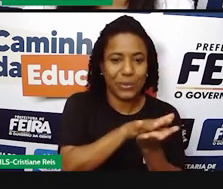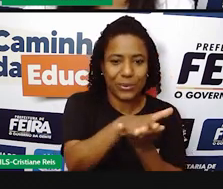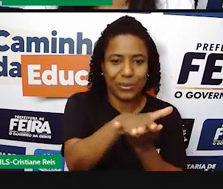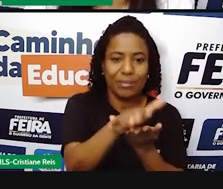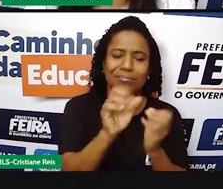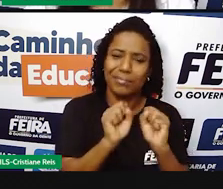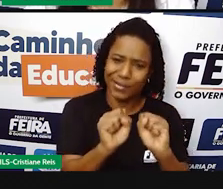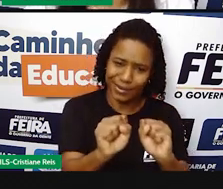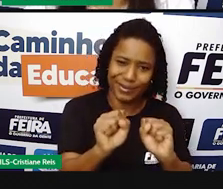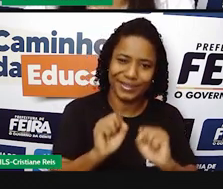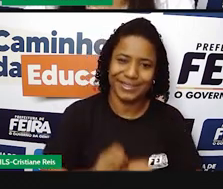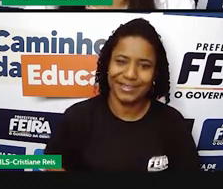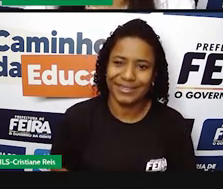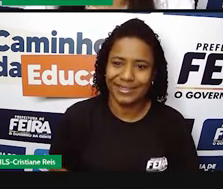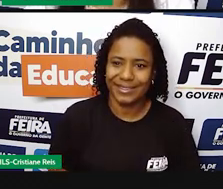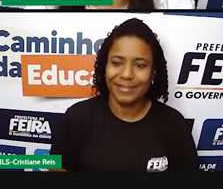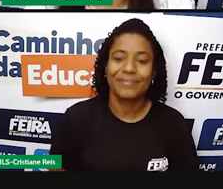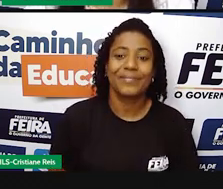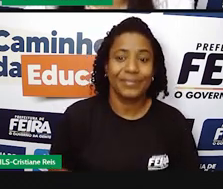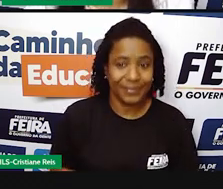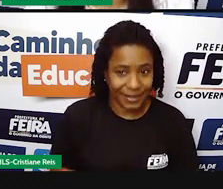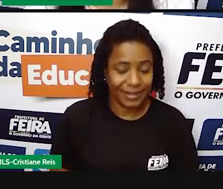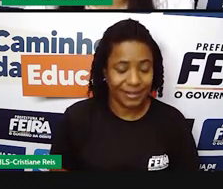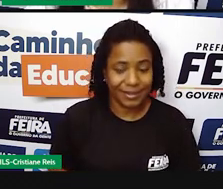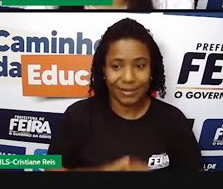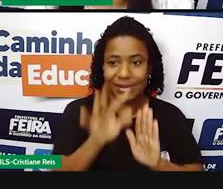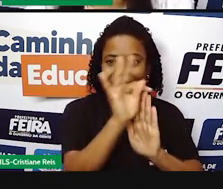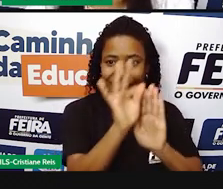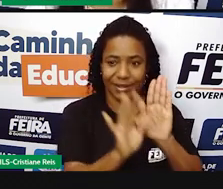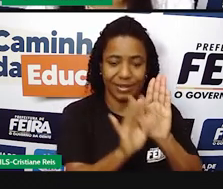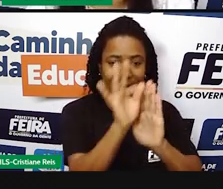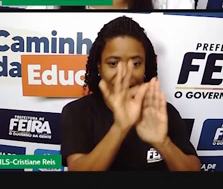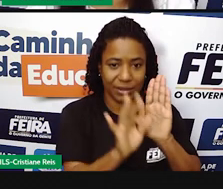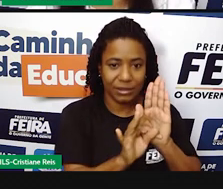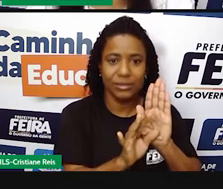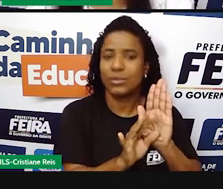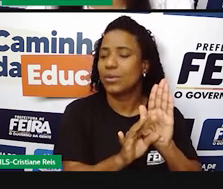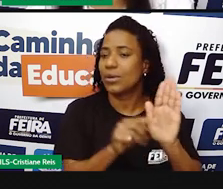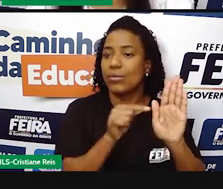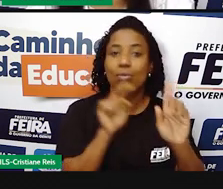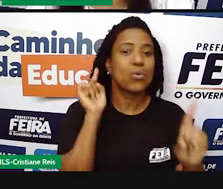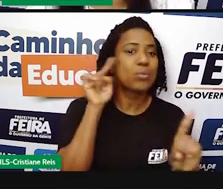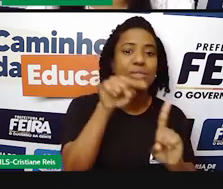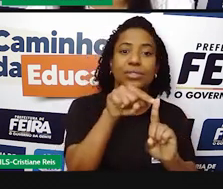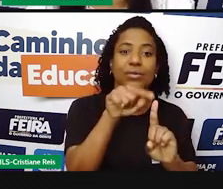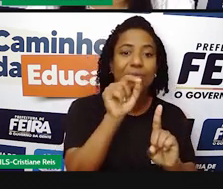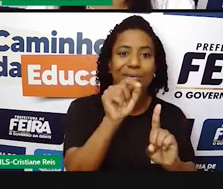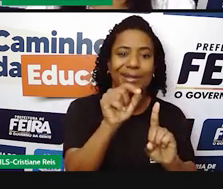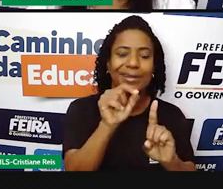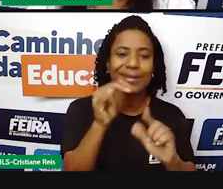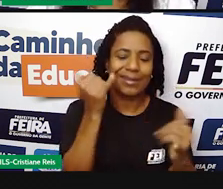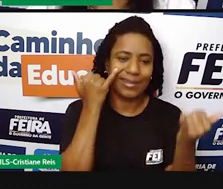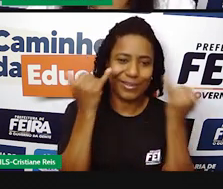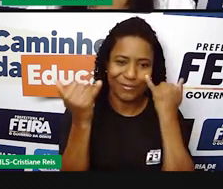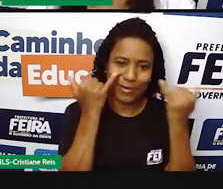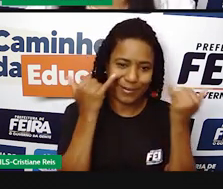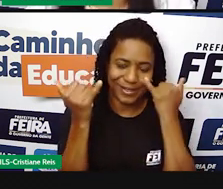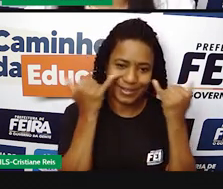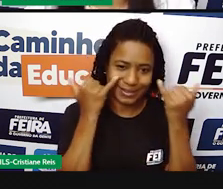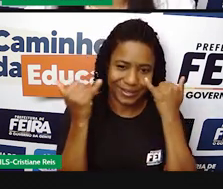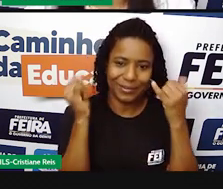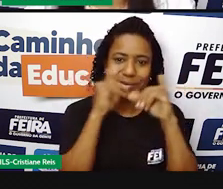E aí, esse tipo de texto tem o intuito de trazer informações. Então, a notícia é um gênero textual